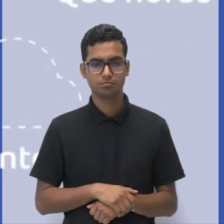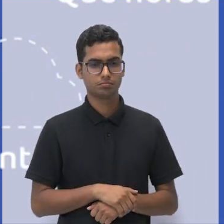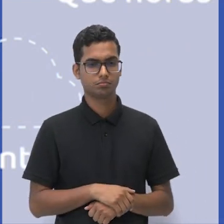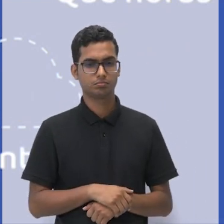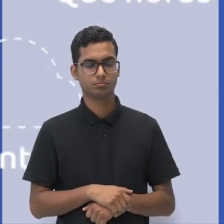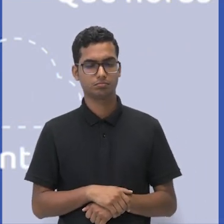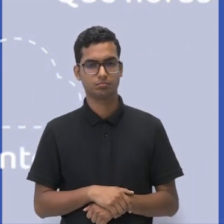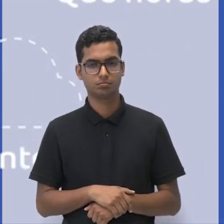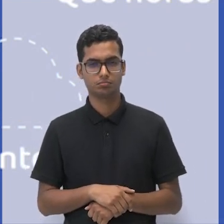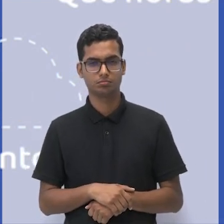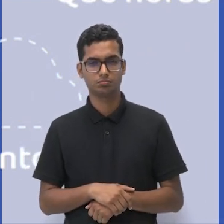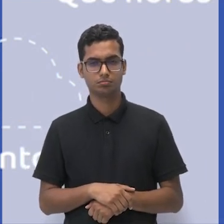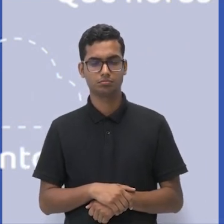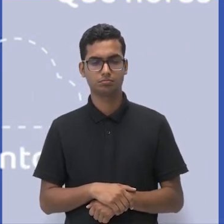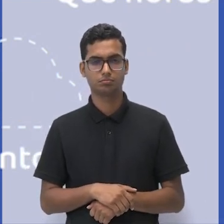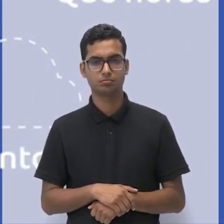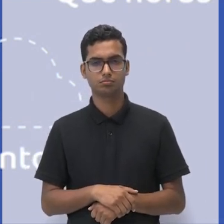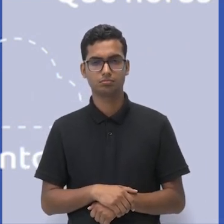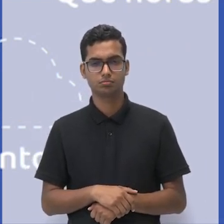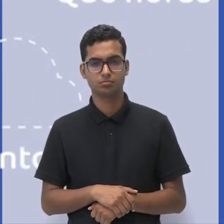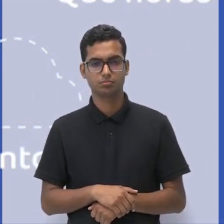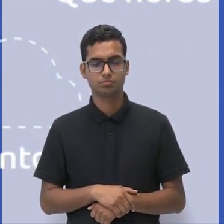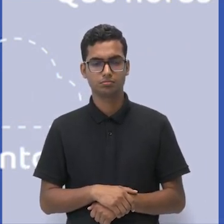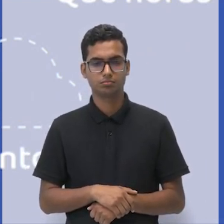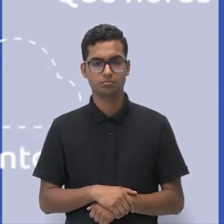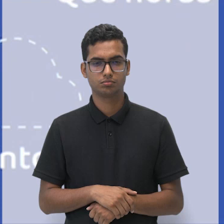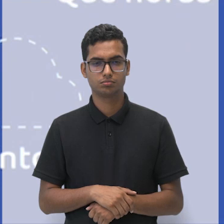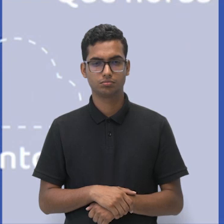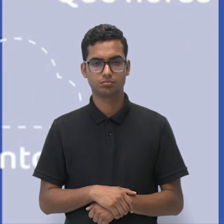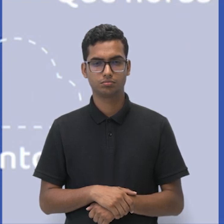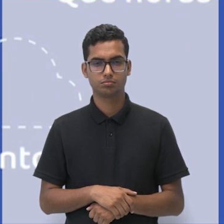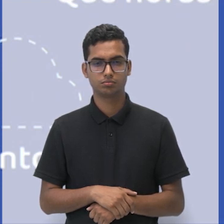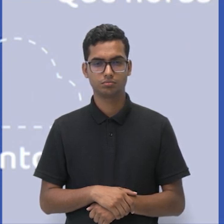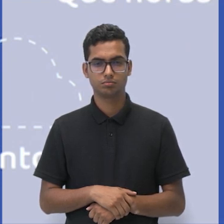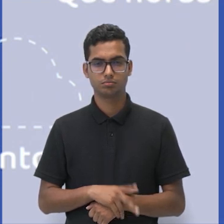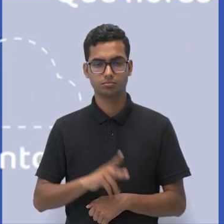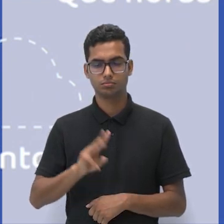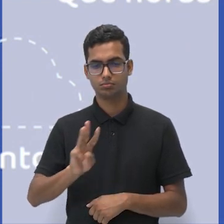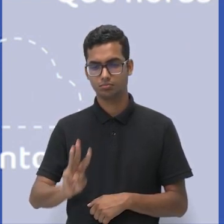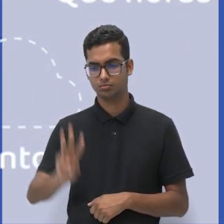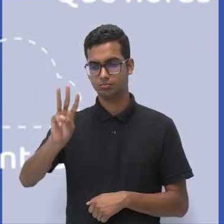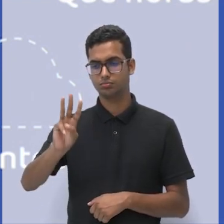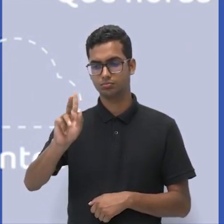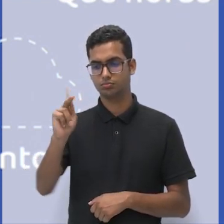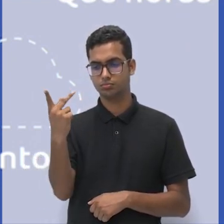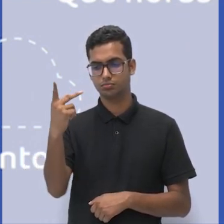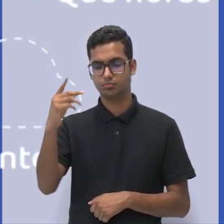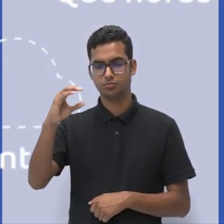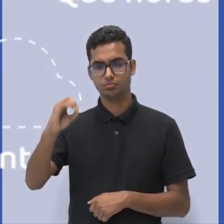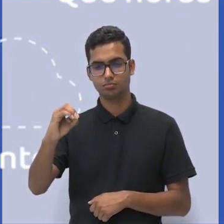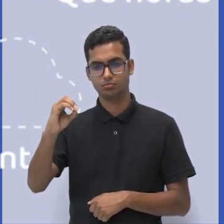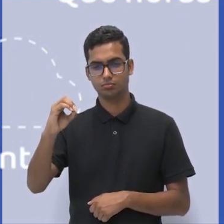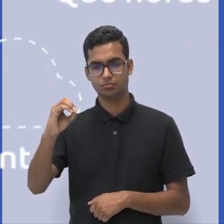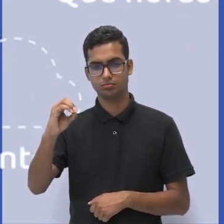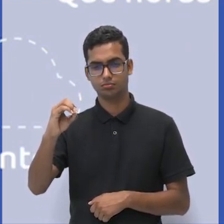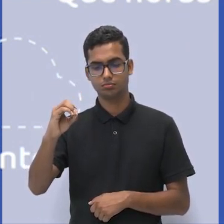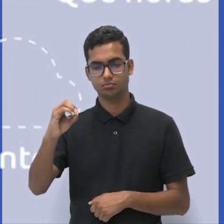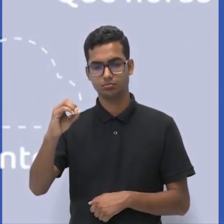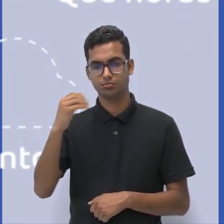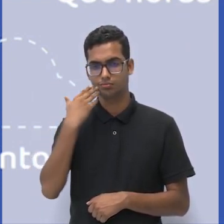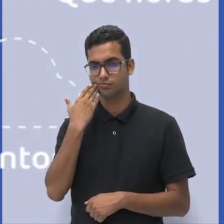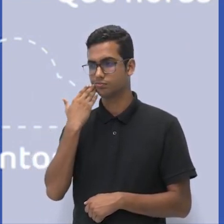what time, when? Quem disse que é who, acertou